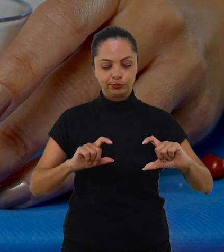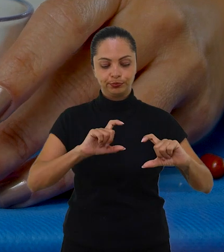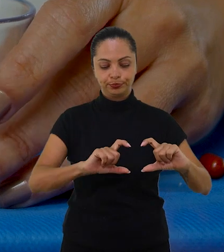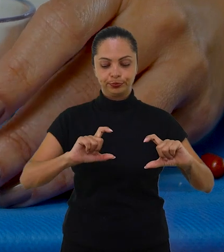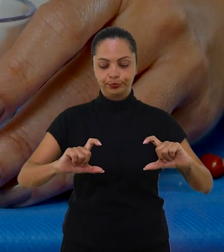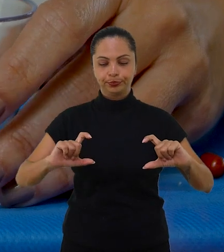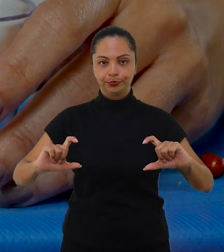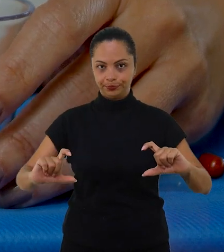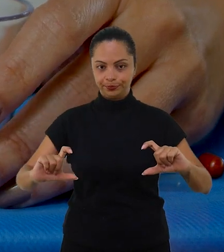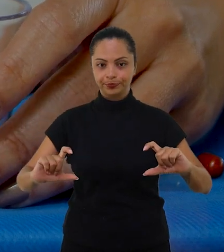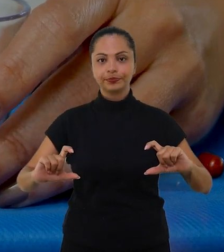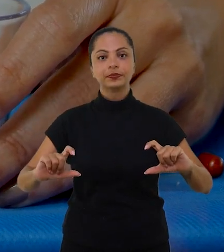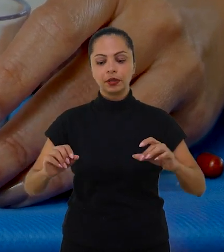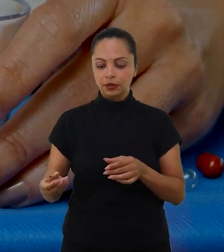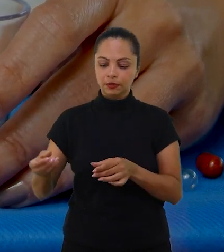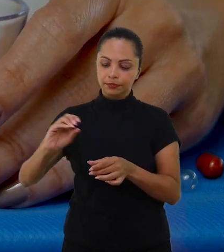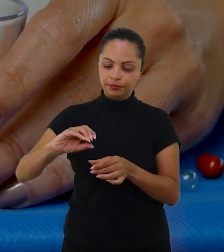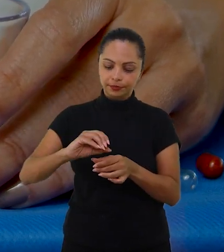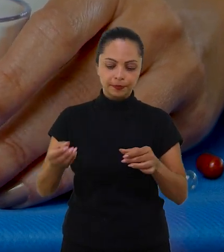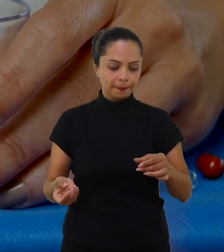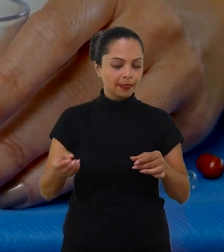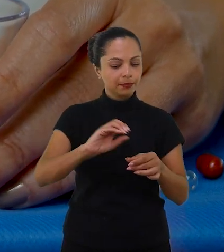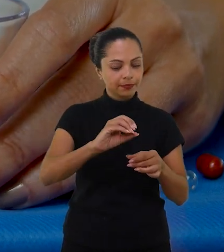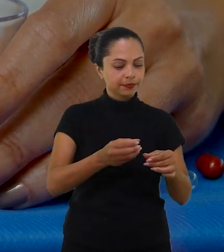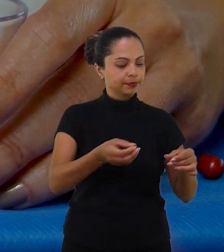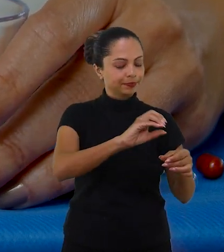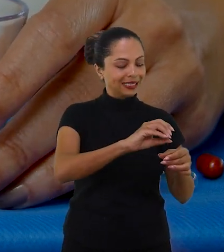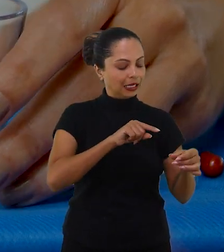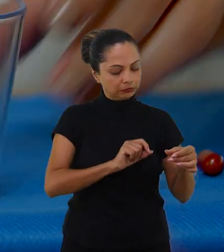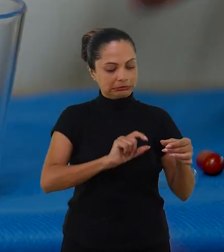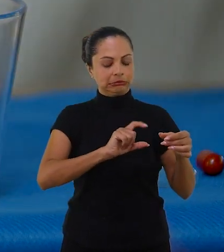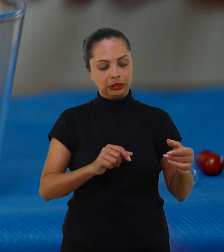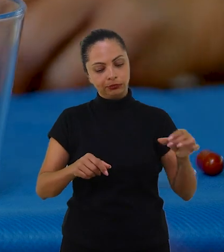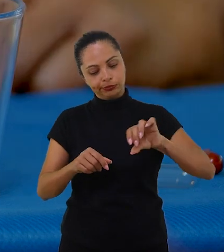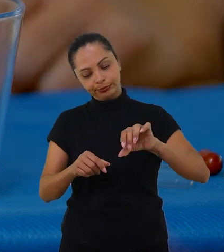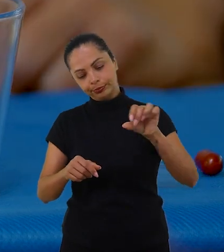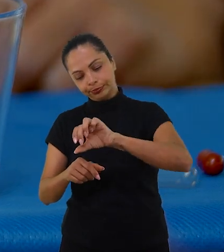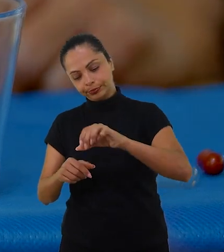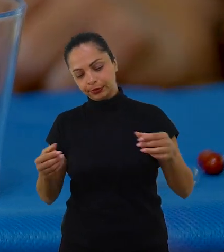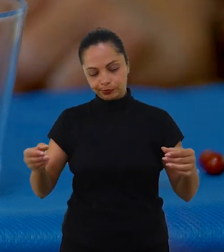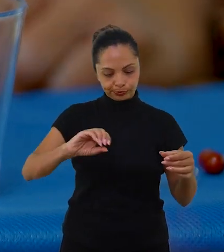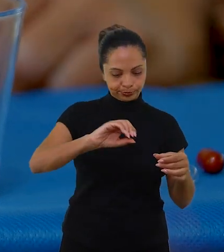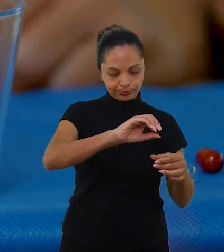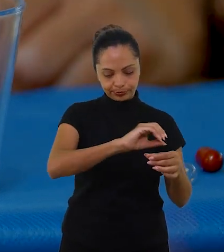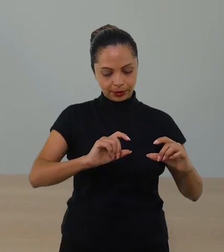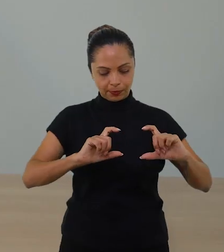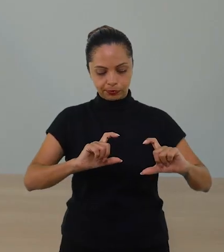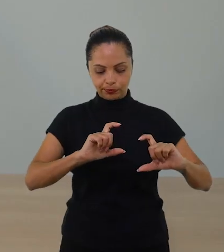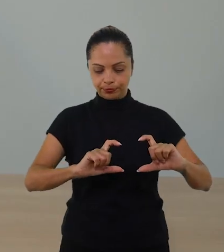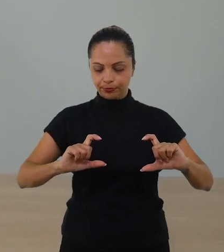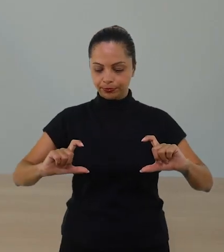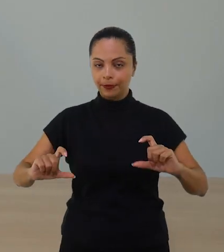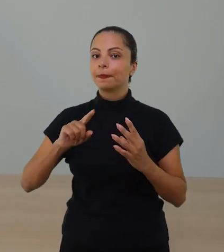copinhos. Transfira os grânulos de um copinho para o outro quantas vezes forem necessárias, até que a quantidade de grânulos aparente